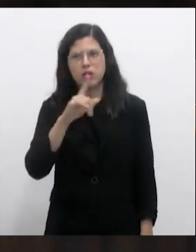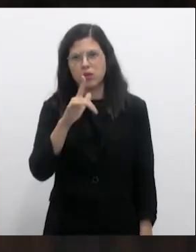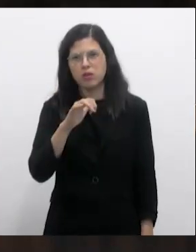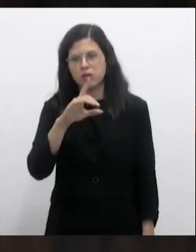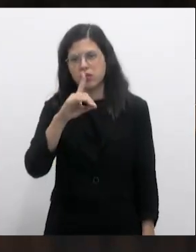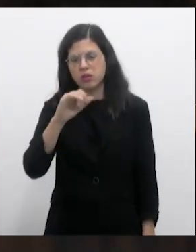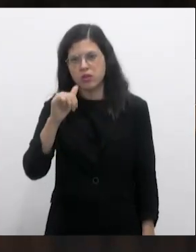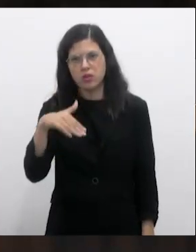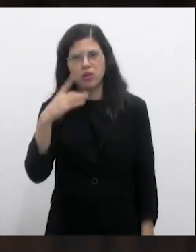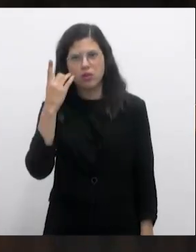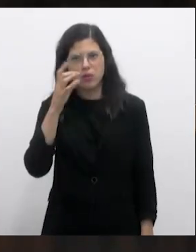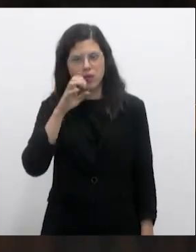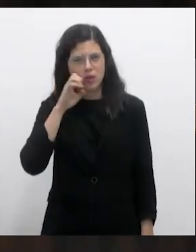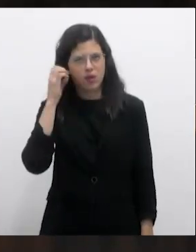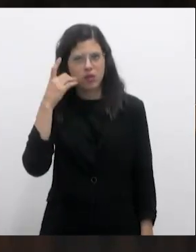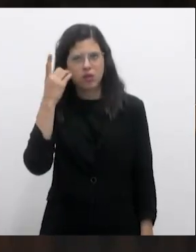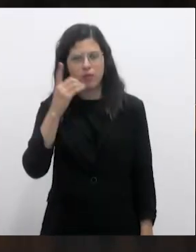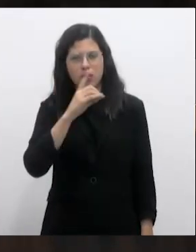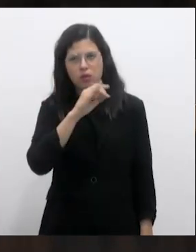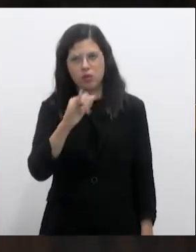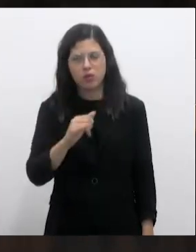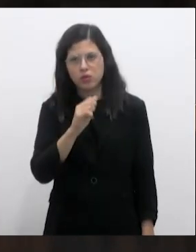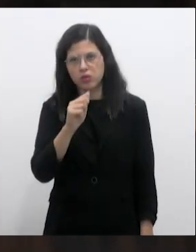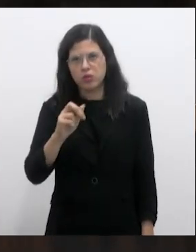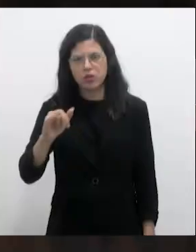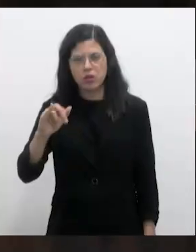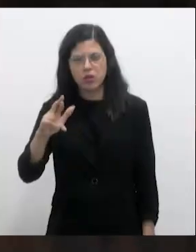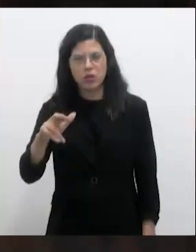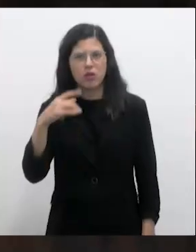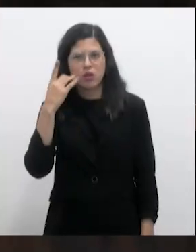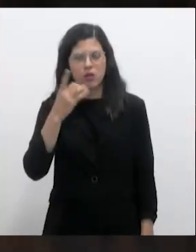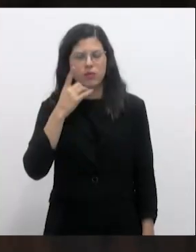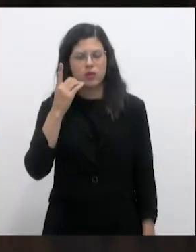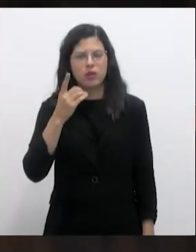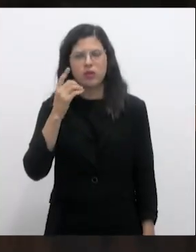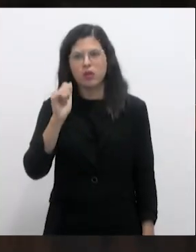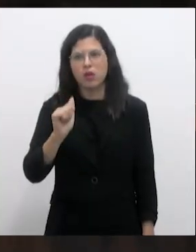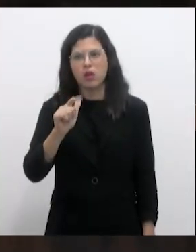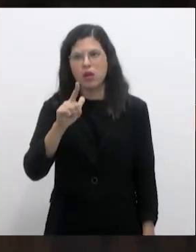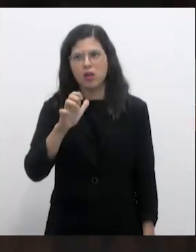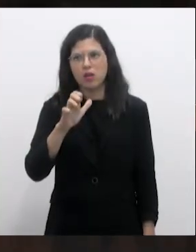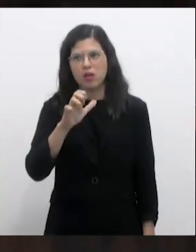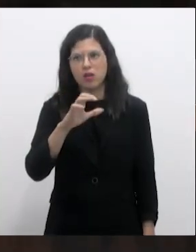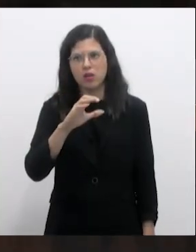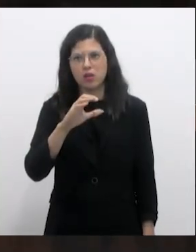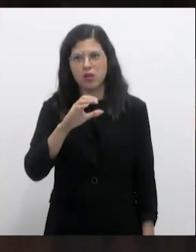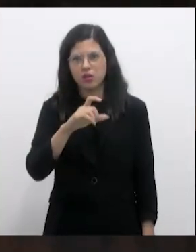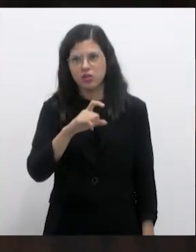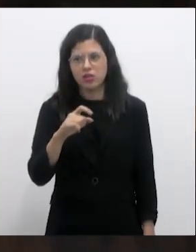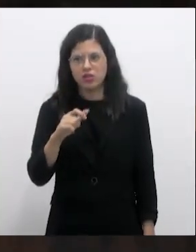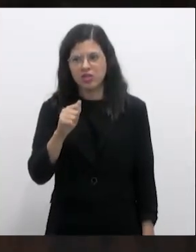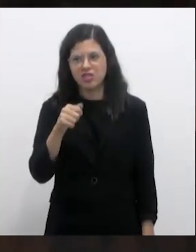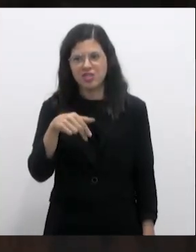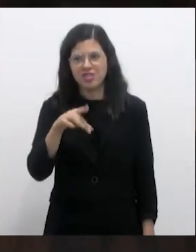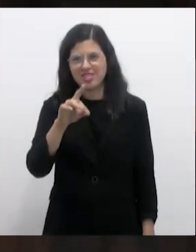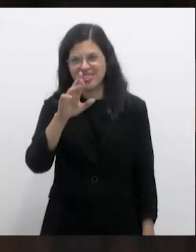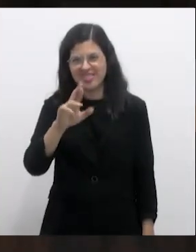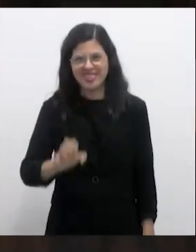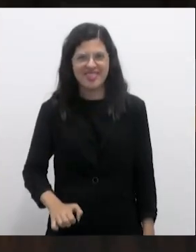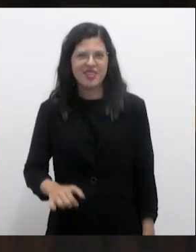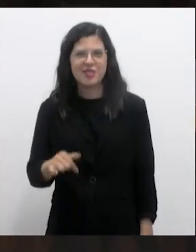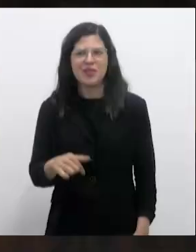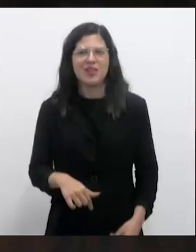Élica Takimoto, deputado Jair Bittencourt, deputado Alexandre Quinoclope. Em votação,